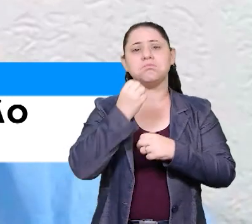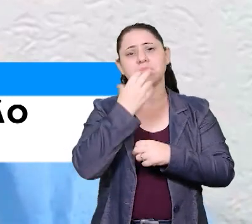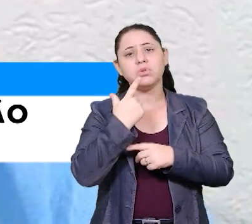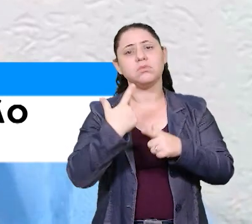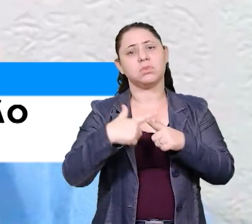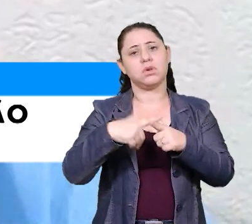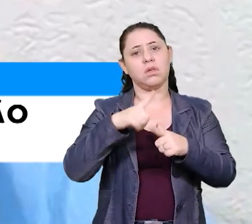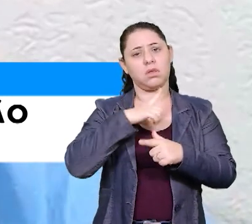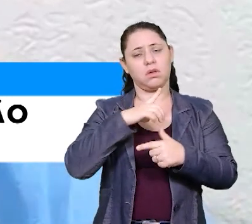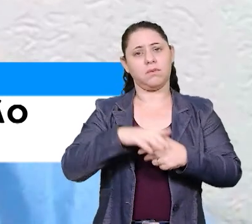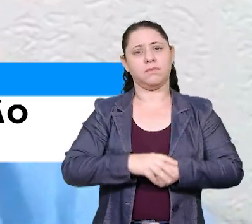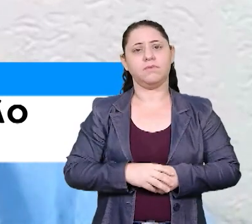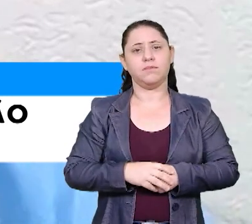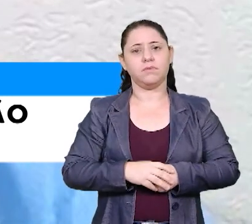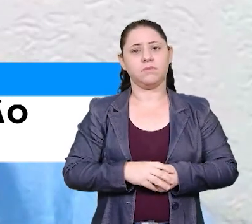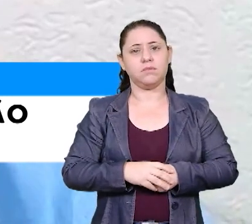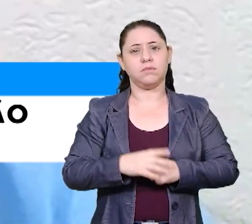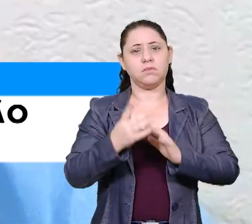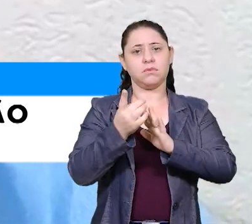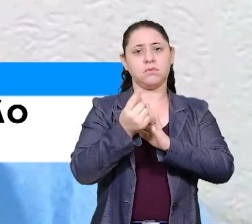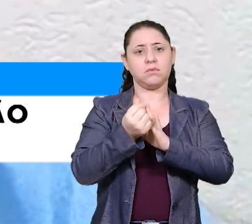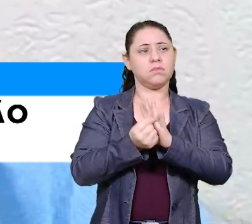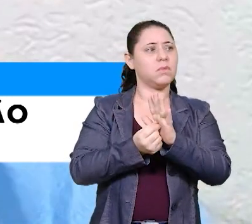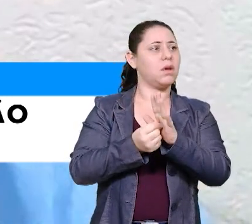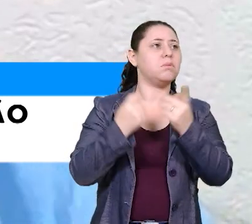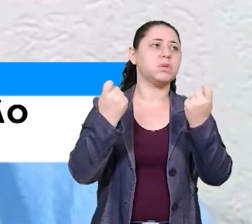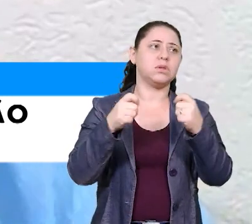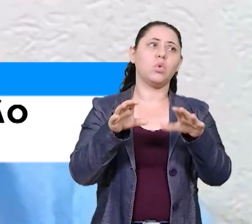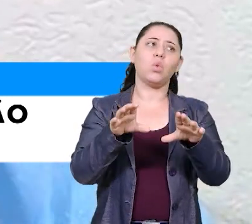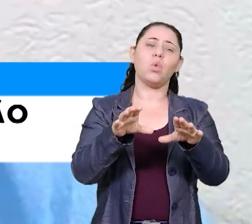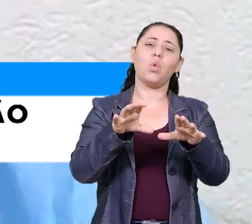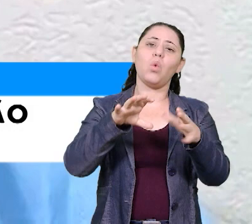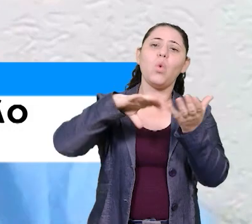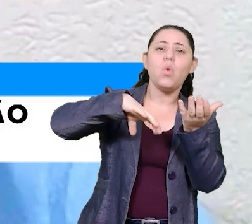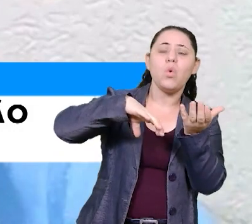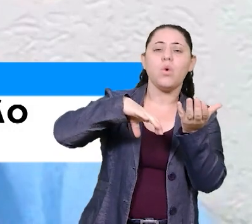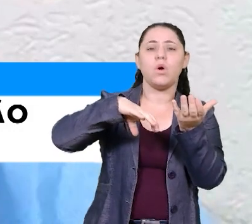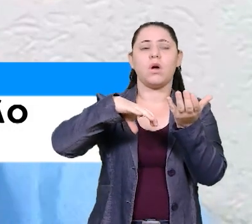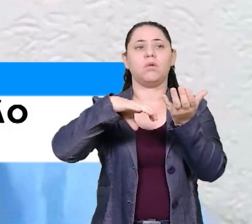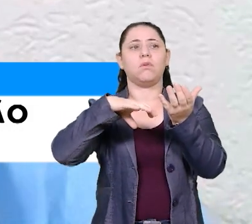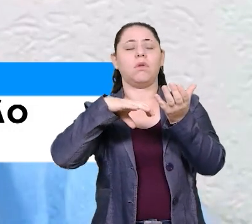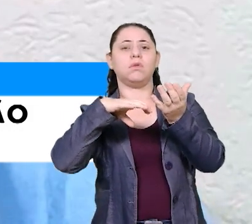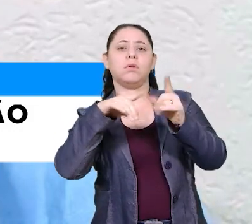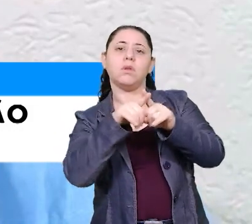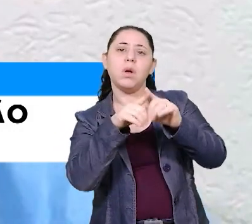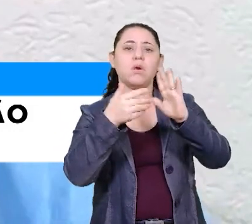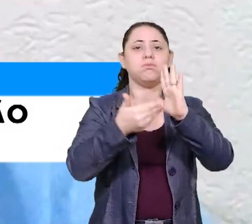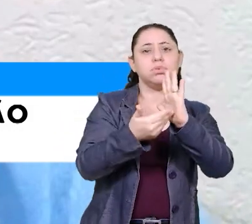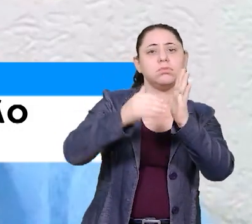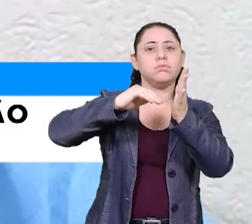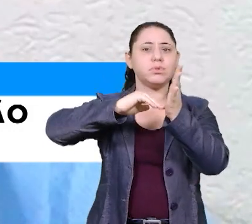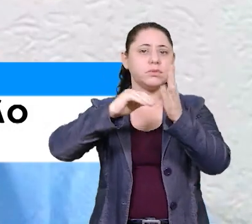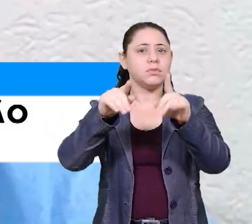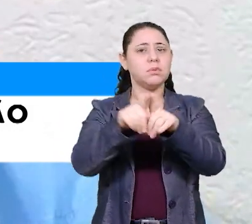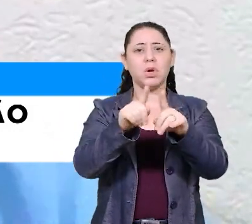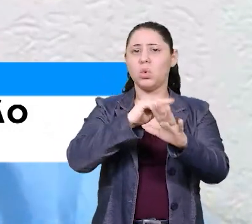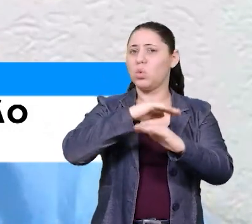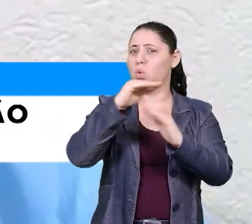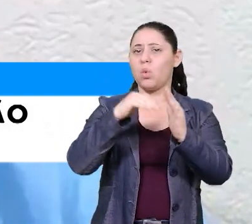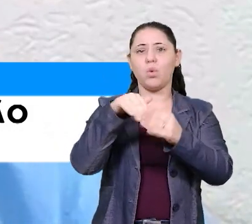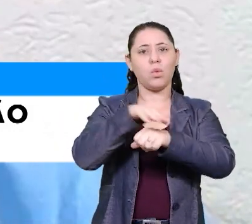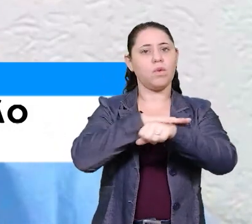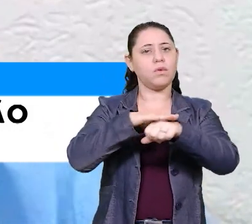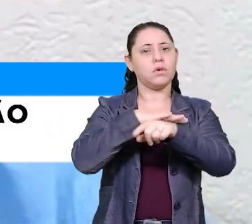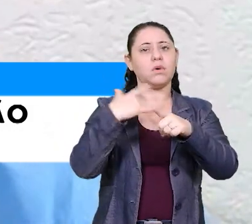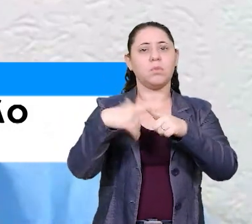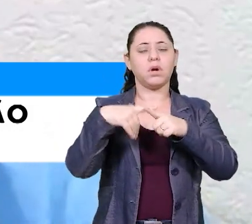tem tudo para fazer um bom governo, porque ele tem que conversar com os congressistas, tem